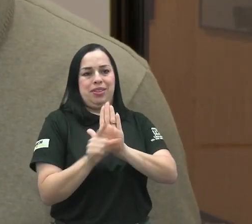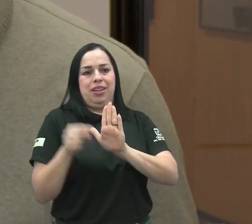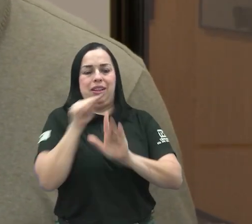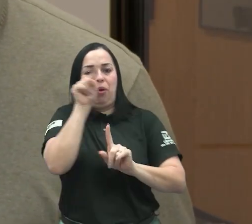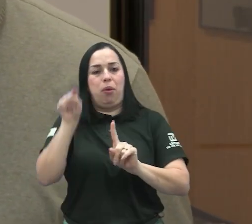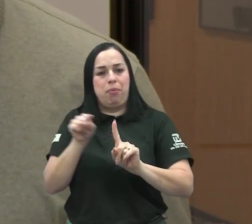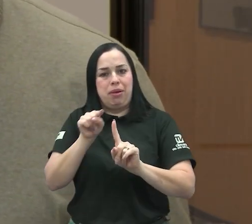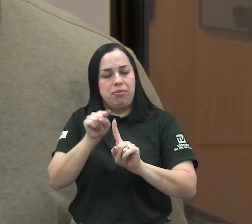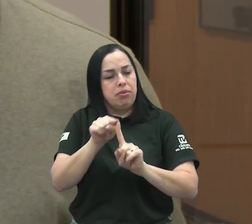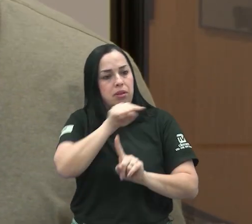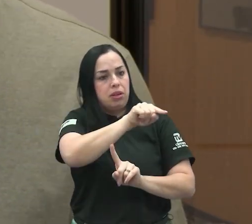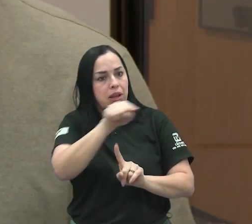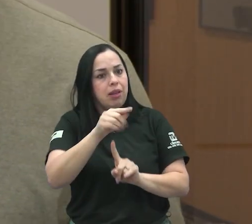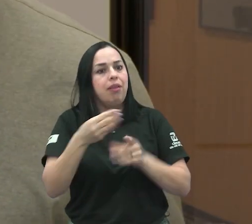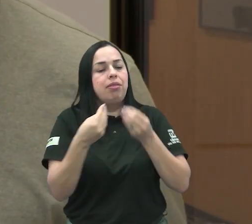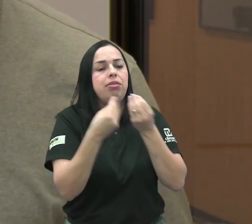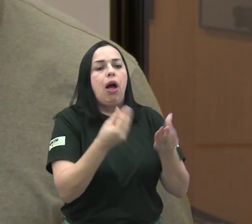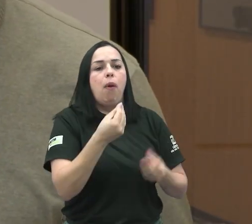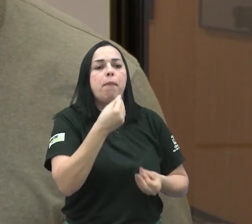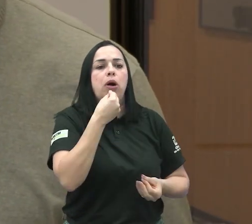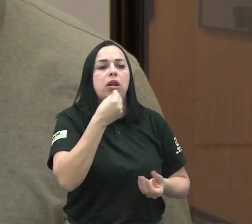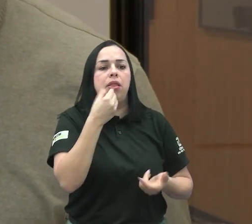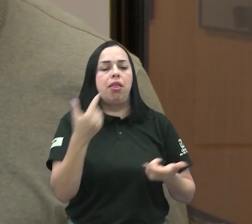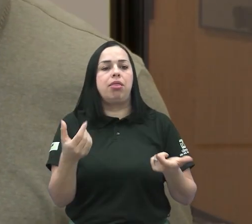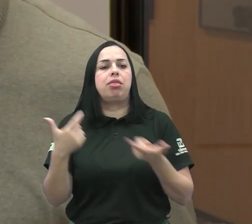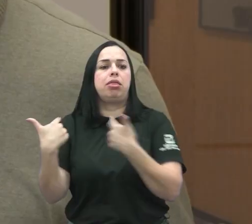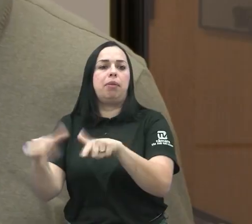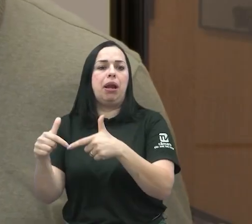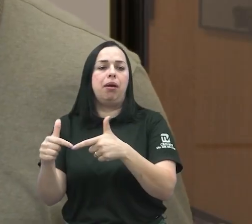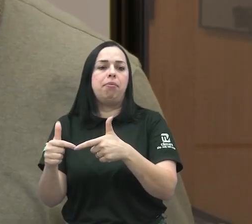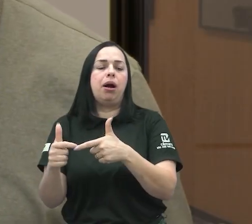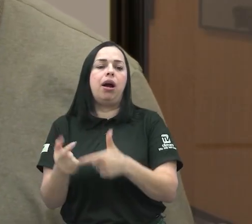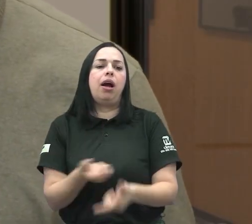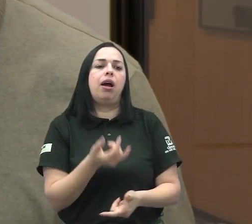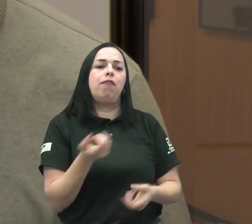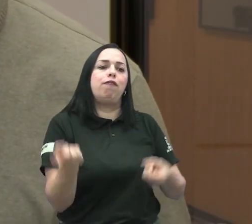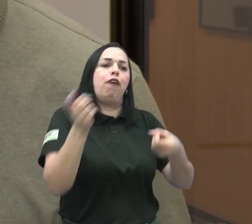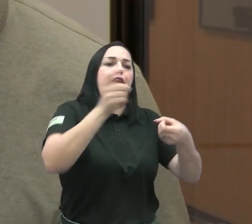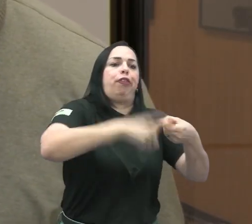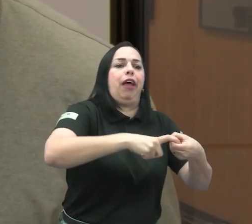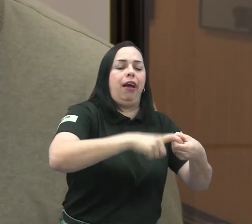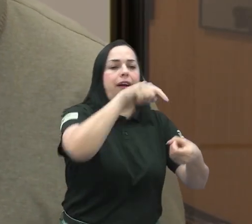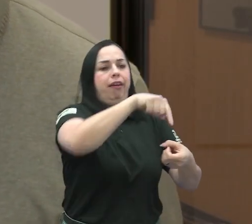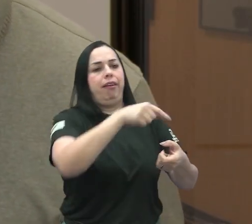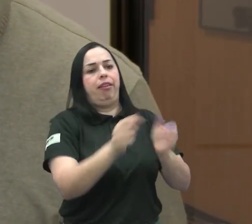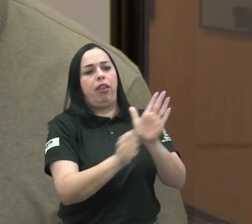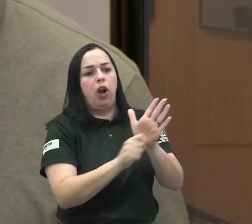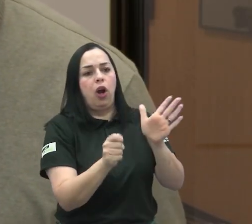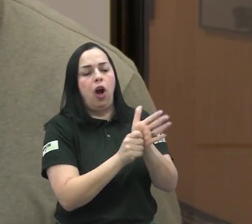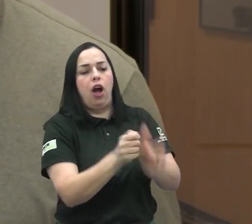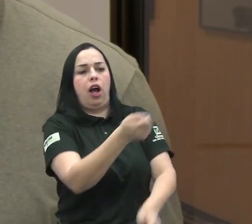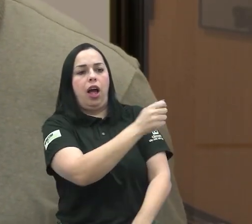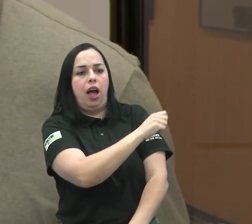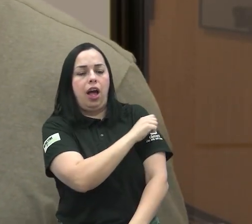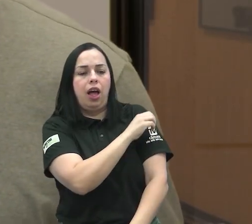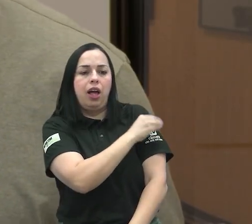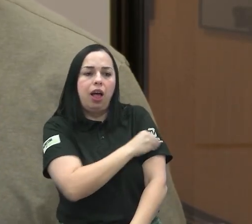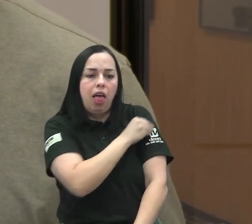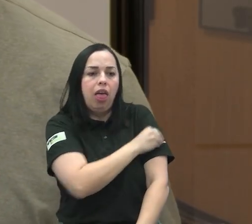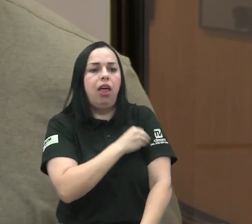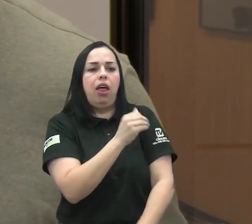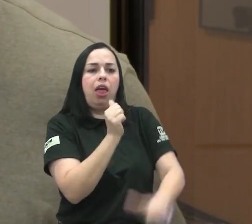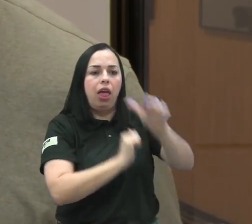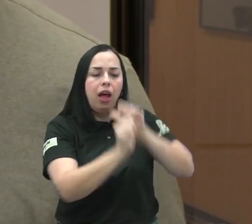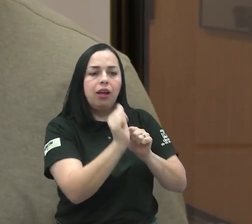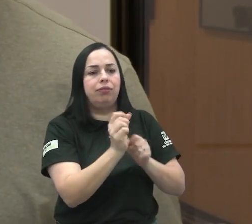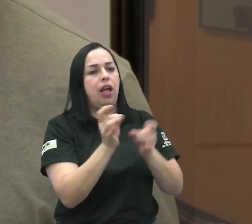disso mesmo é colocar ele no mercado do trabalho para que ele não volte de novo para o mundo das drogas ou da bebida, para ele ter alguma coisa